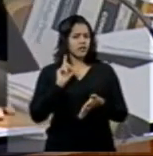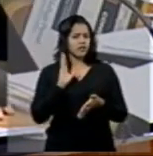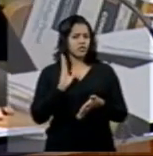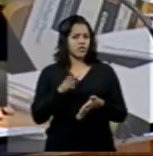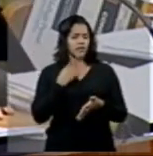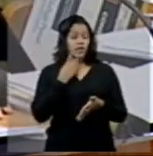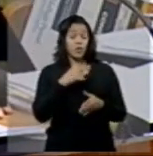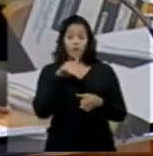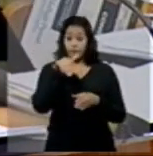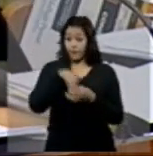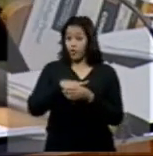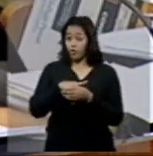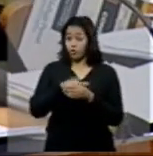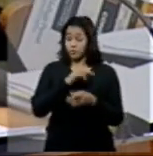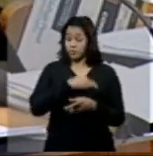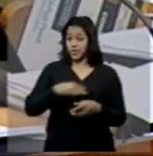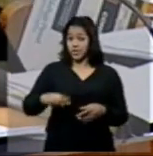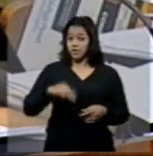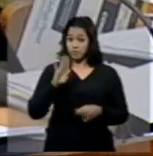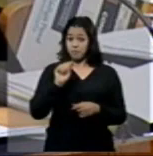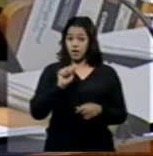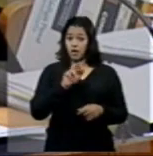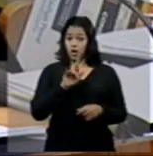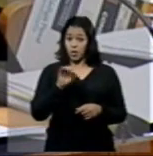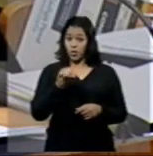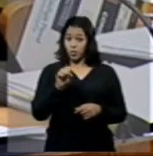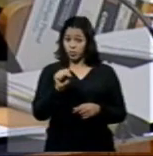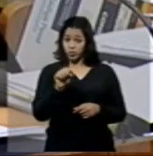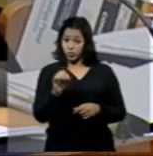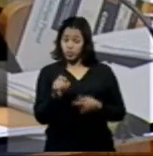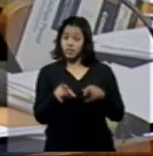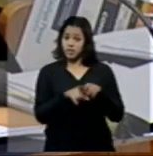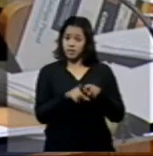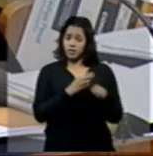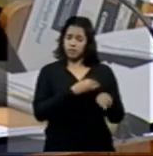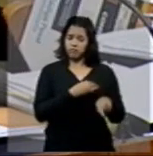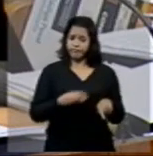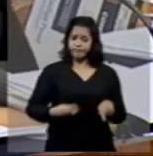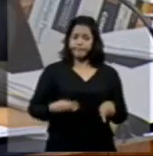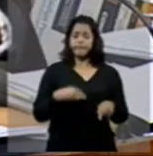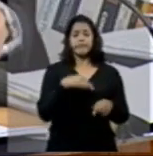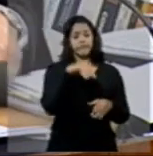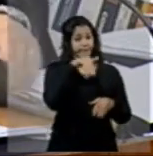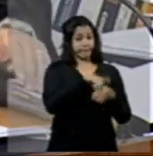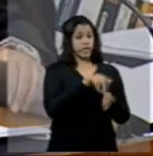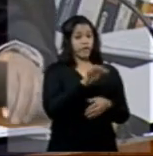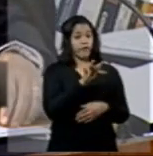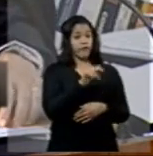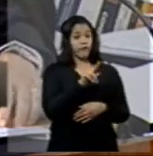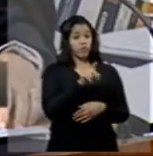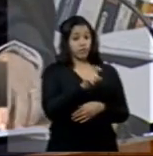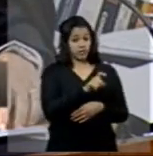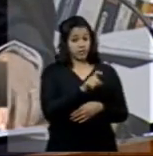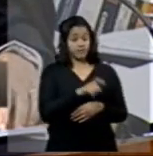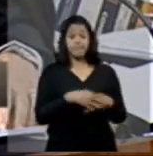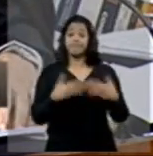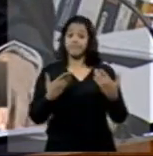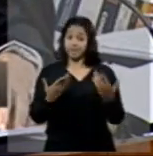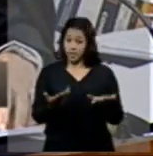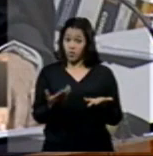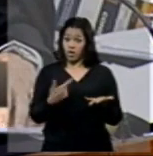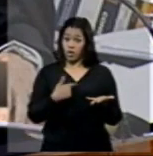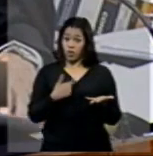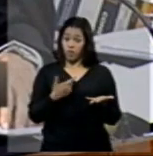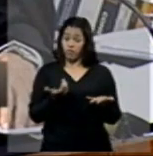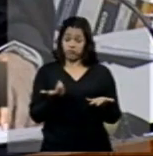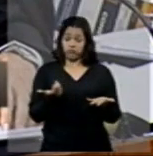destacado, tanto no voto do ministro Luiz Roberto Barroso, quanto no voto do ministro Luiz Fux. Até por isso,